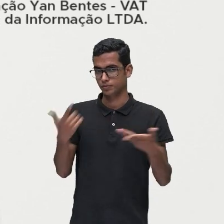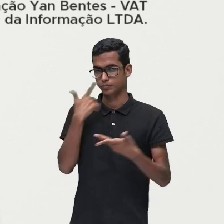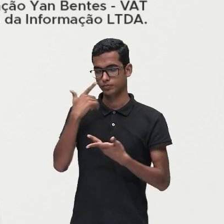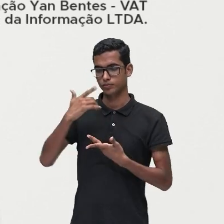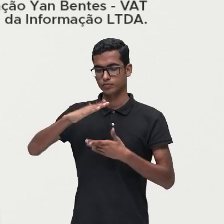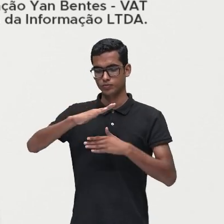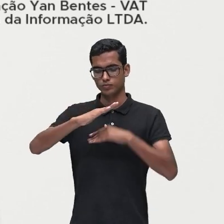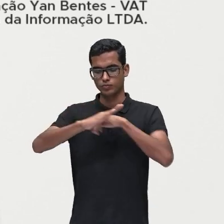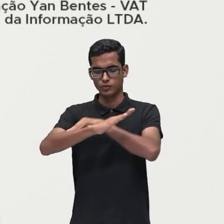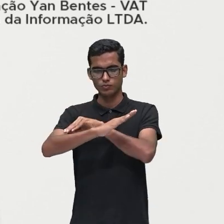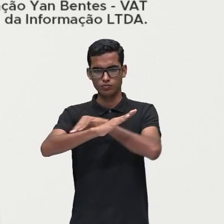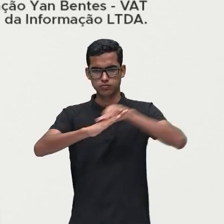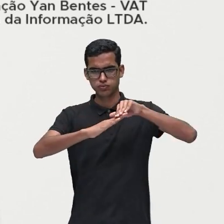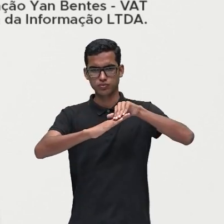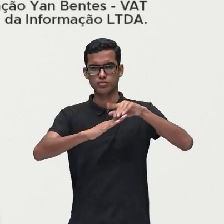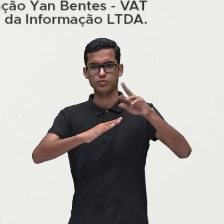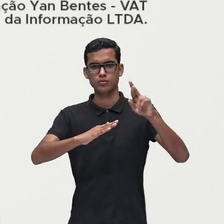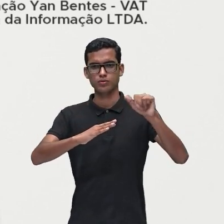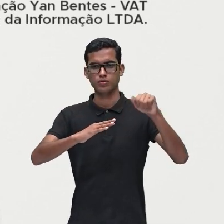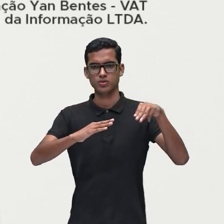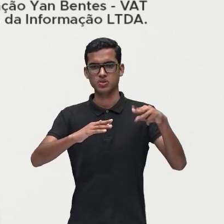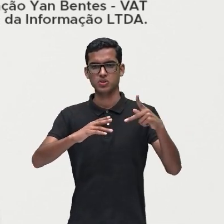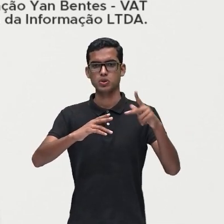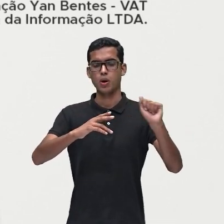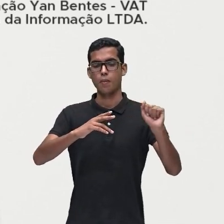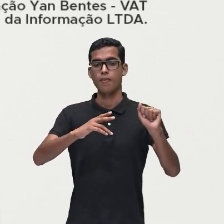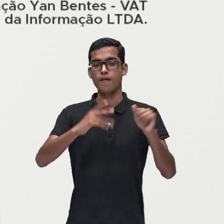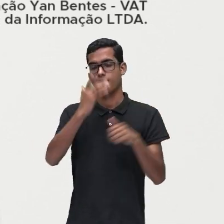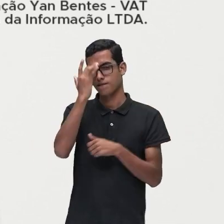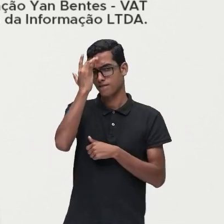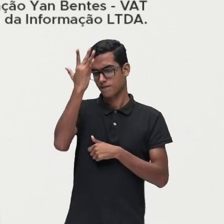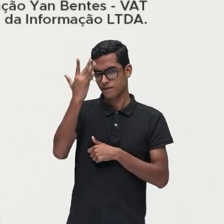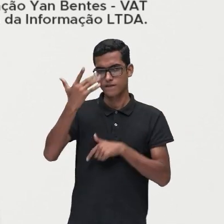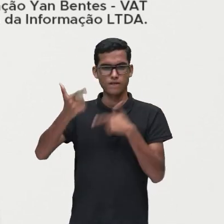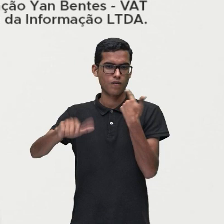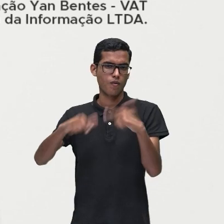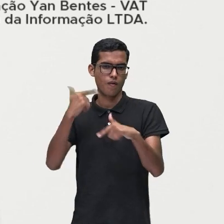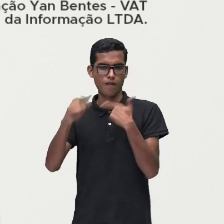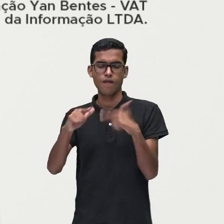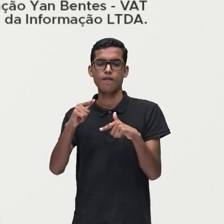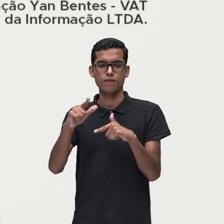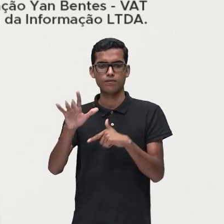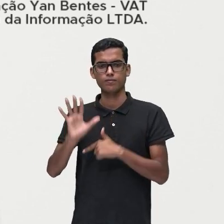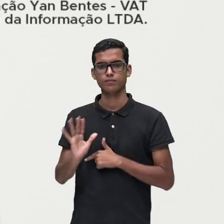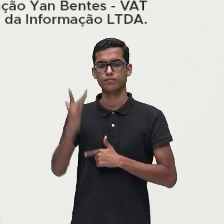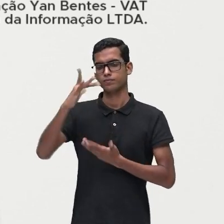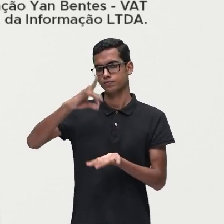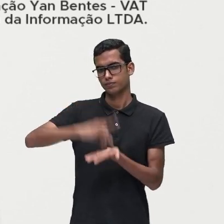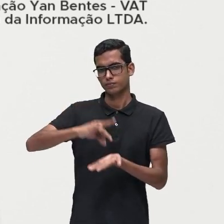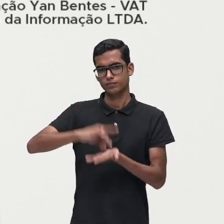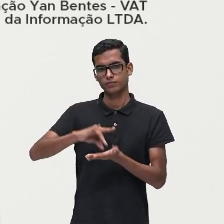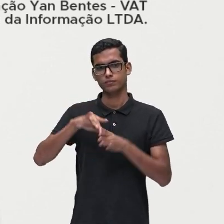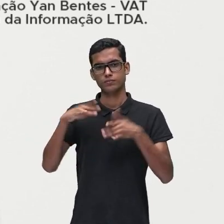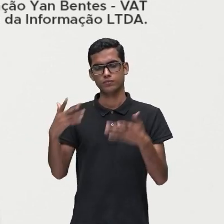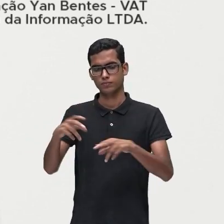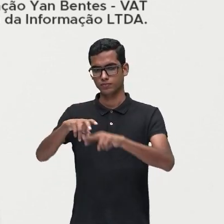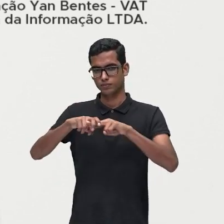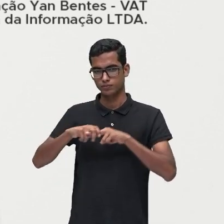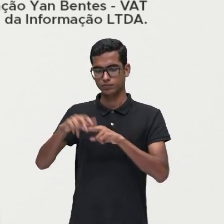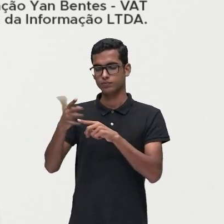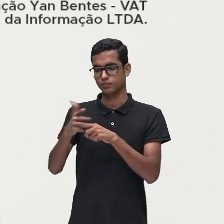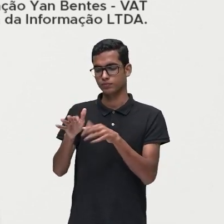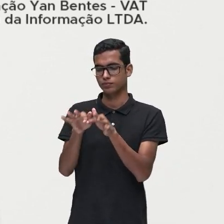ela facilita o esforço, facilita o trabalho que será realizado. Por isso, é uma